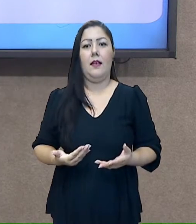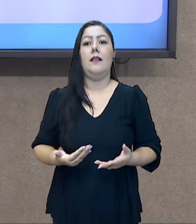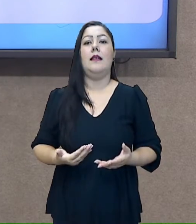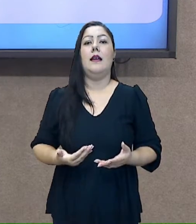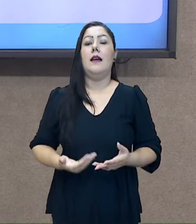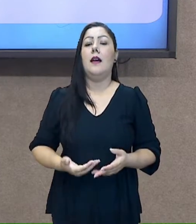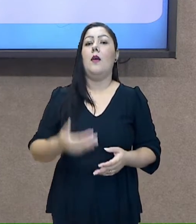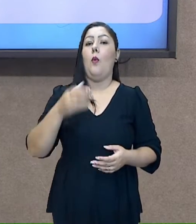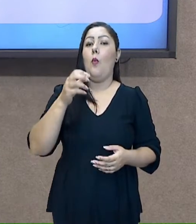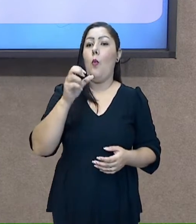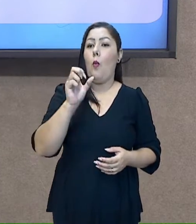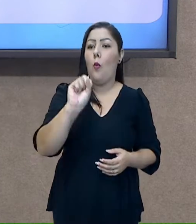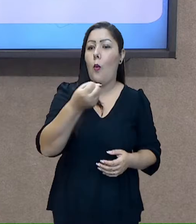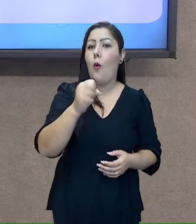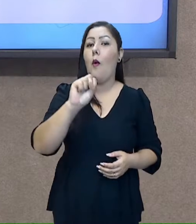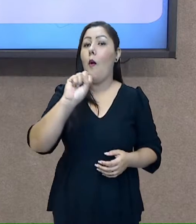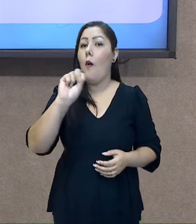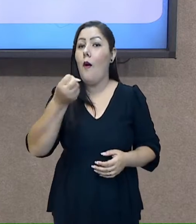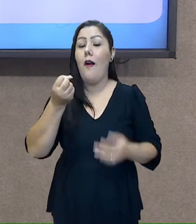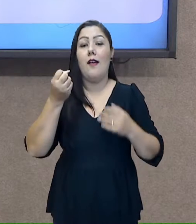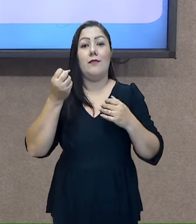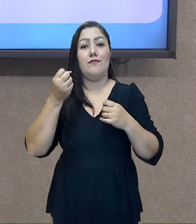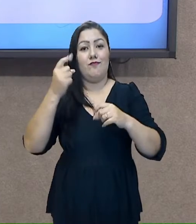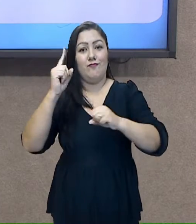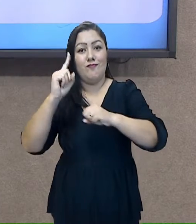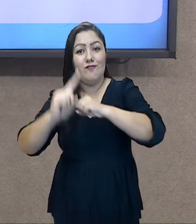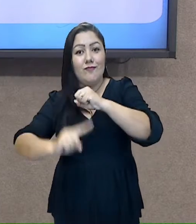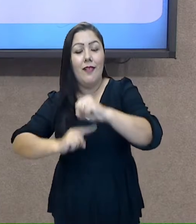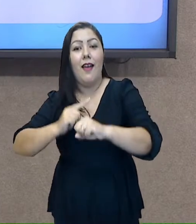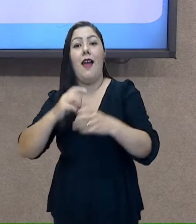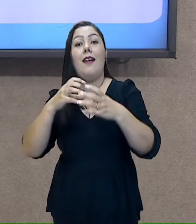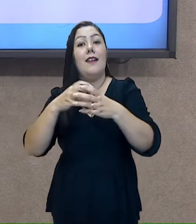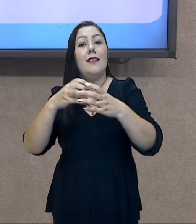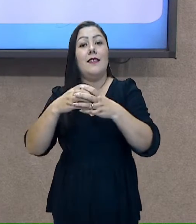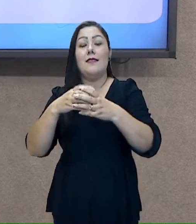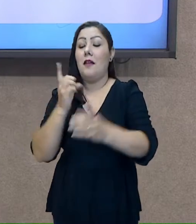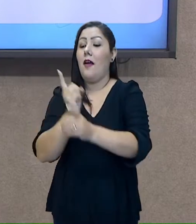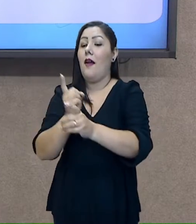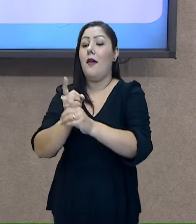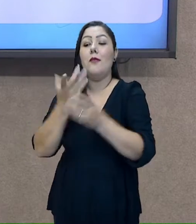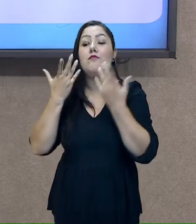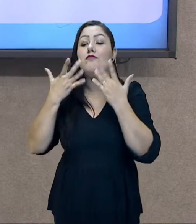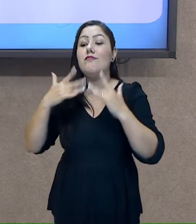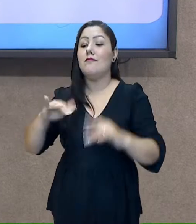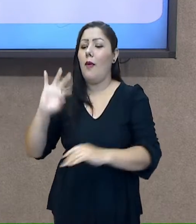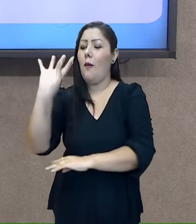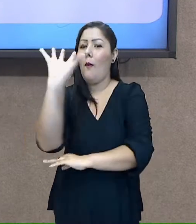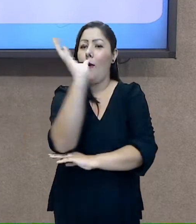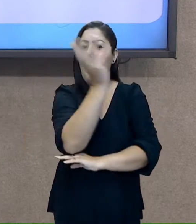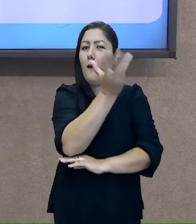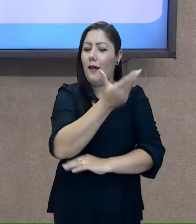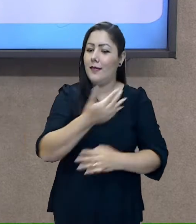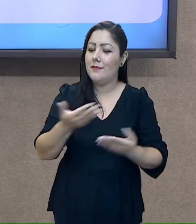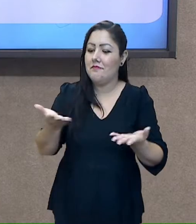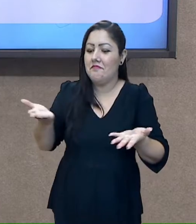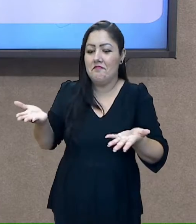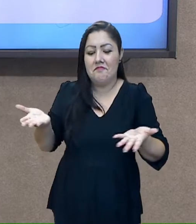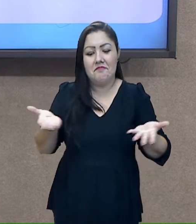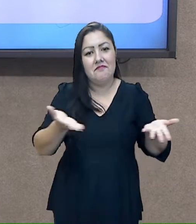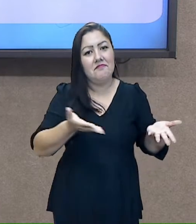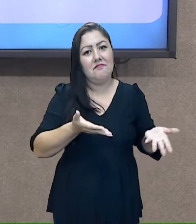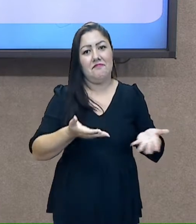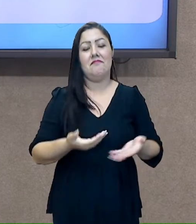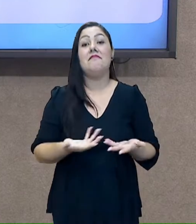Exatamente 88 elementos químicos são encontrados naturalmente.